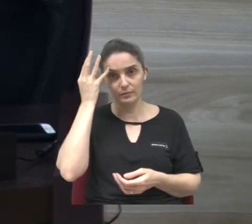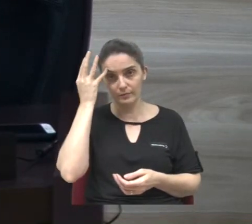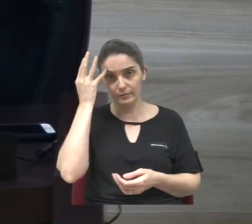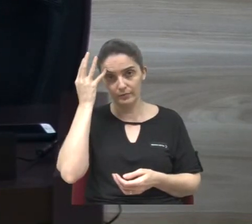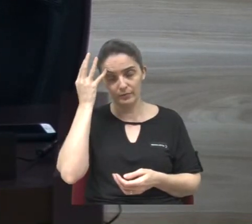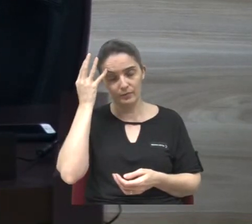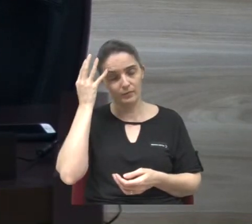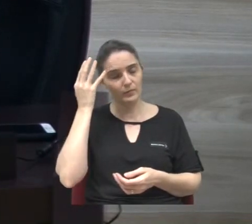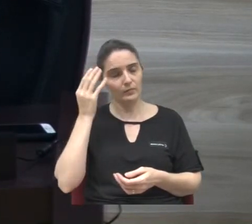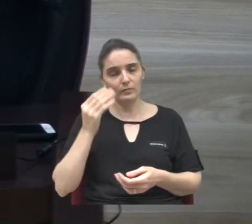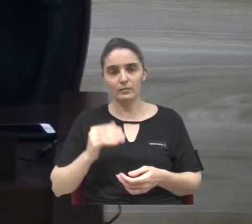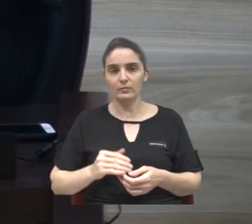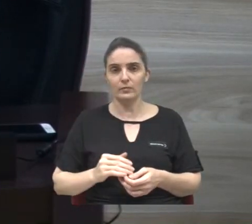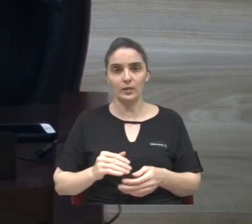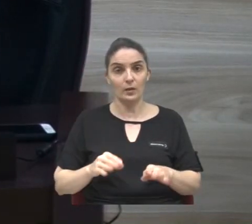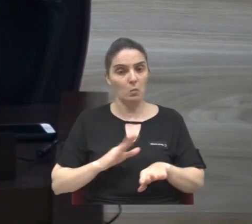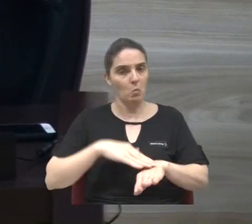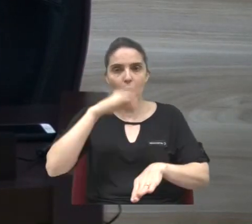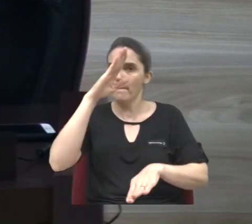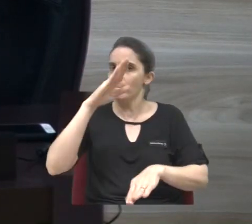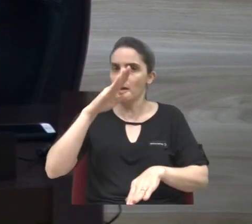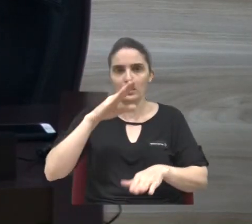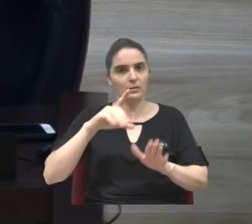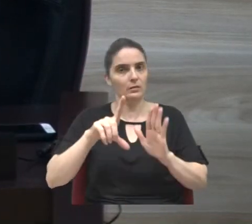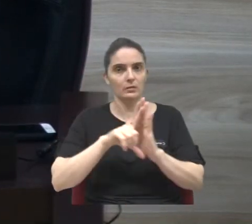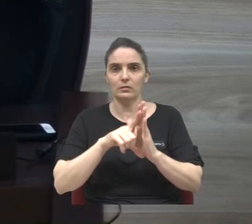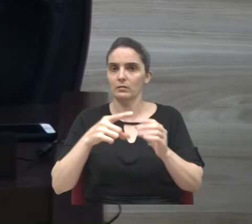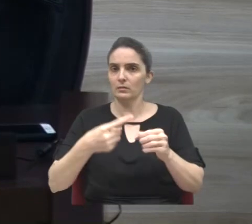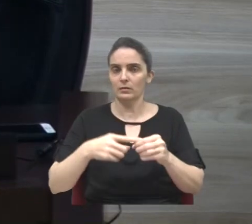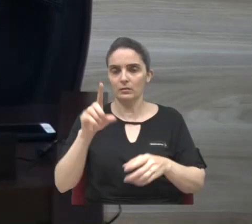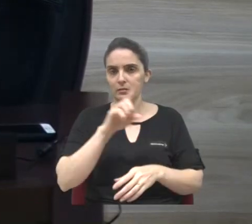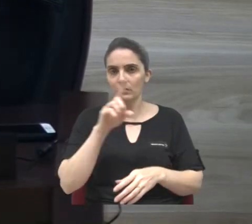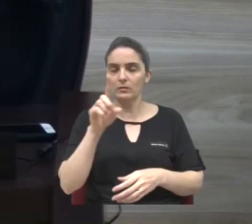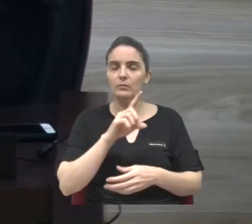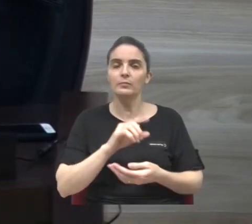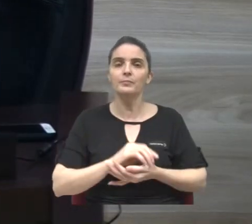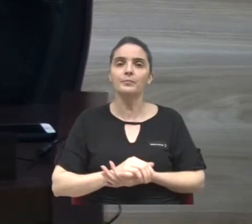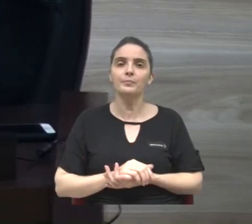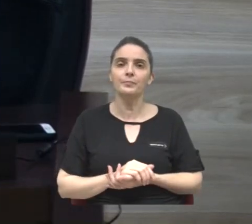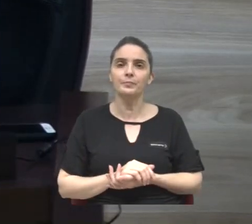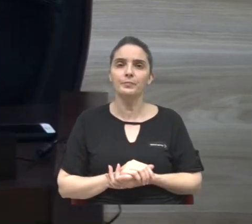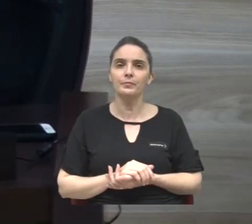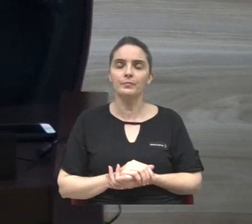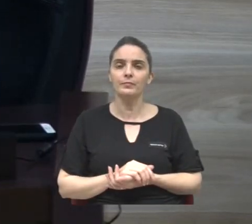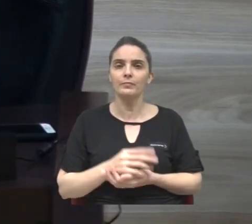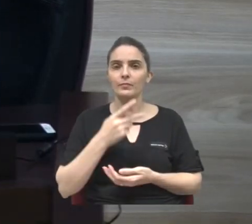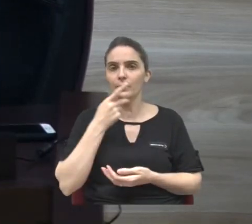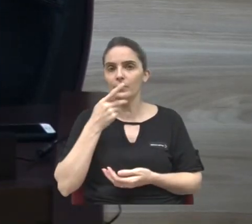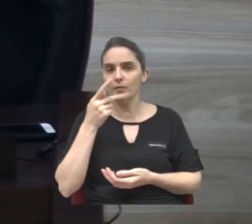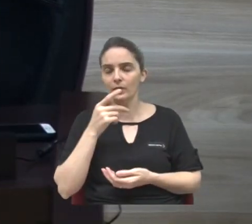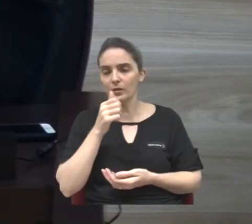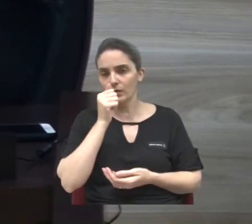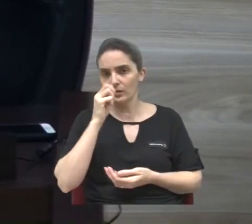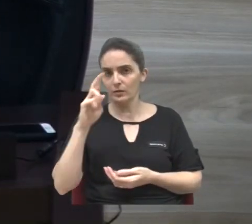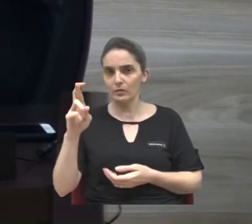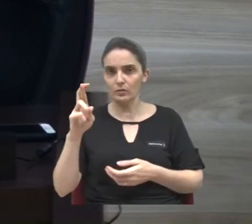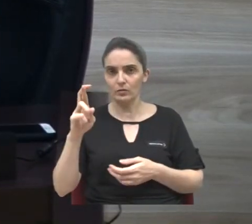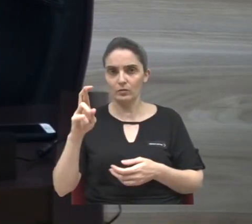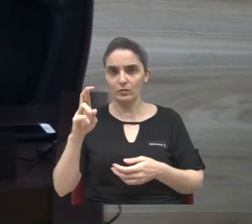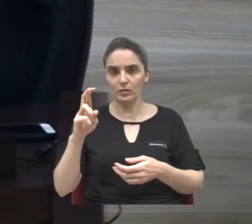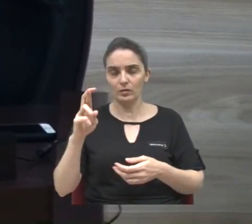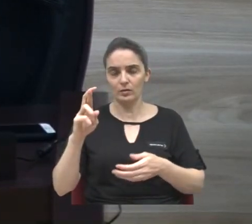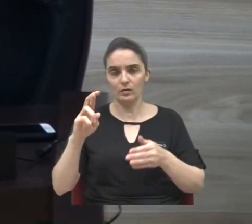legislação municipal, veda a instalação de aparelhos eliminadores ou supressores de ar,